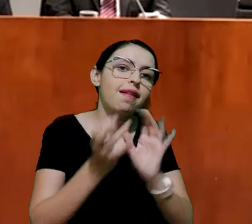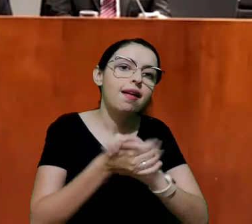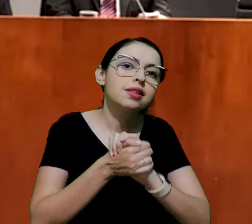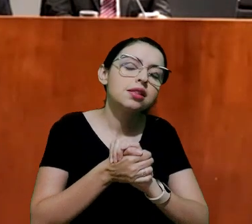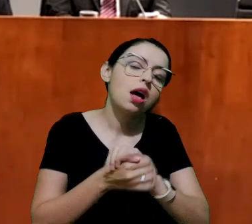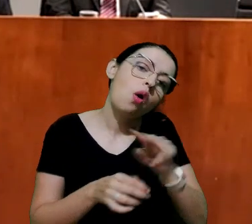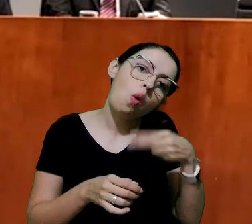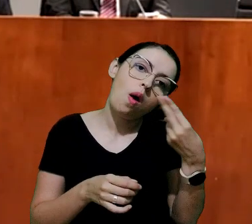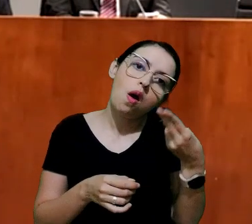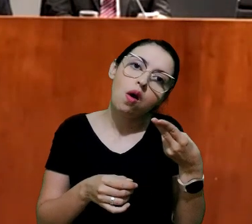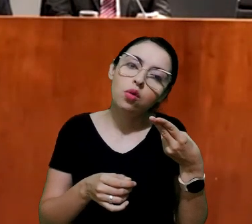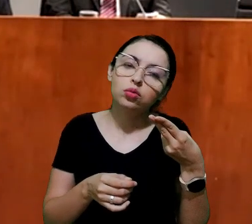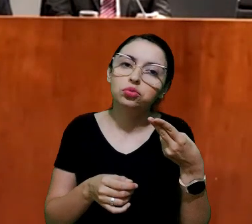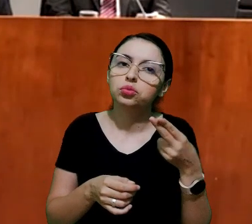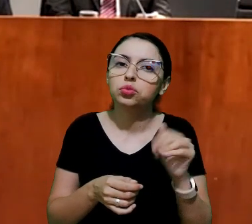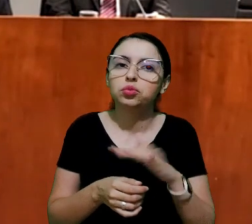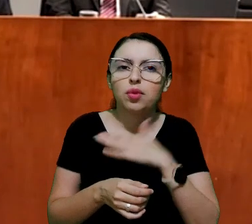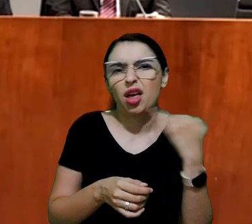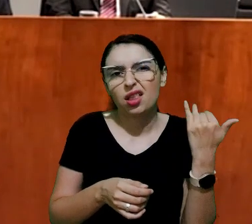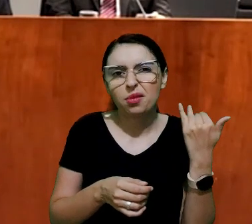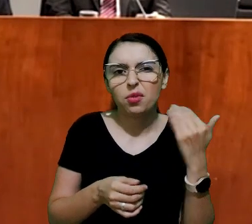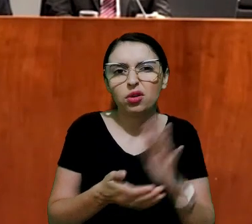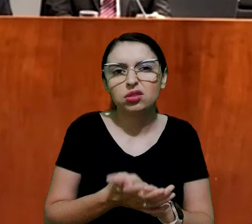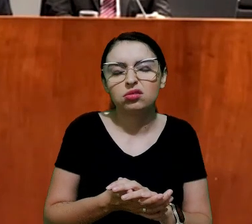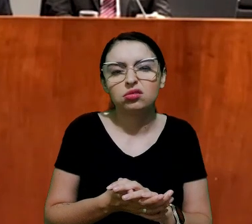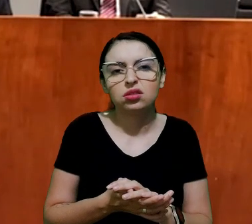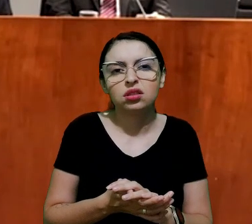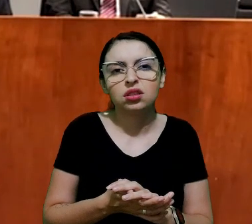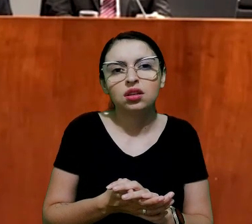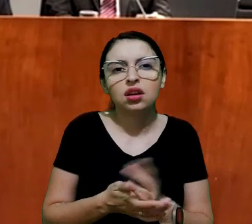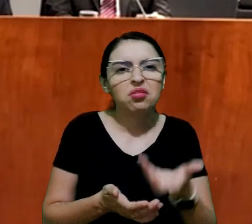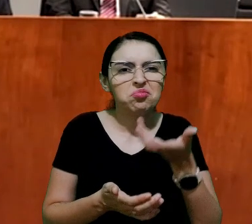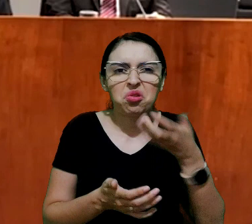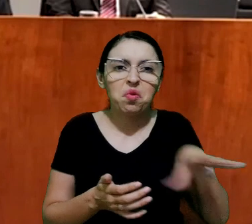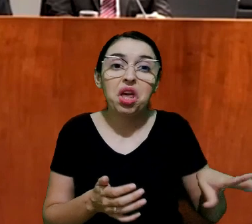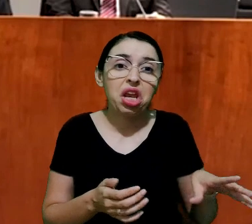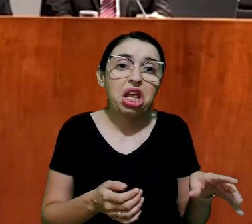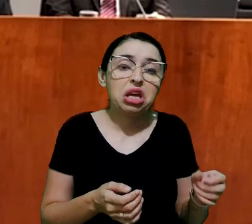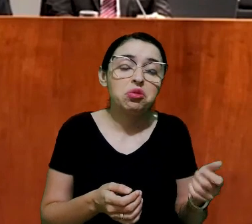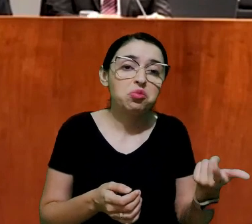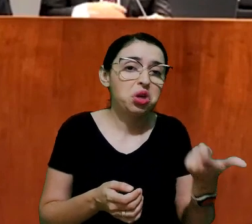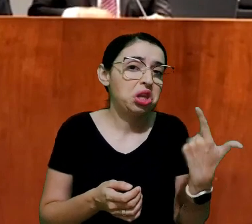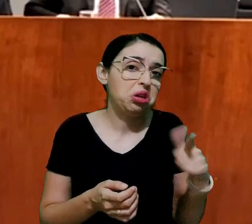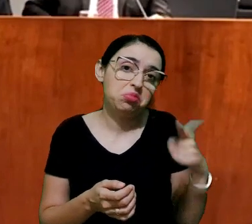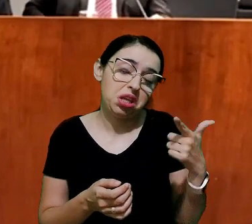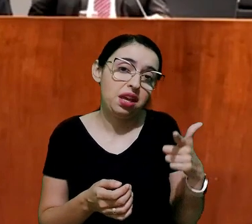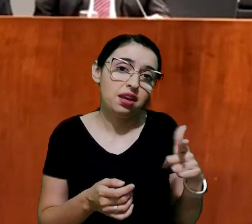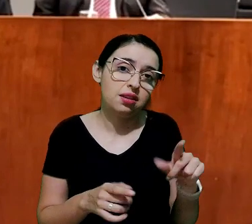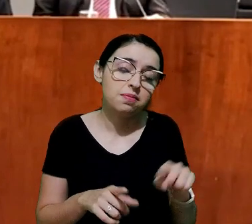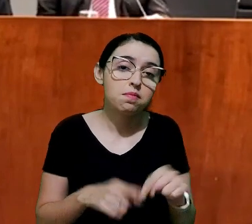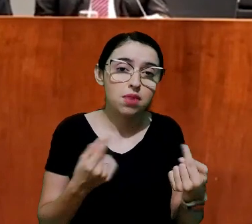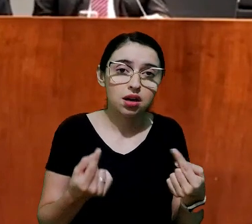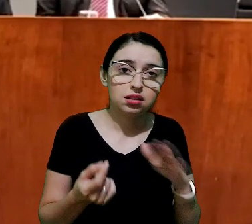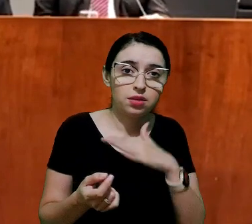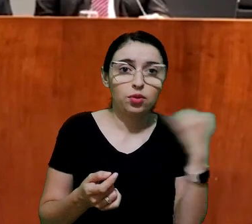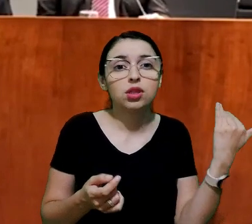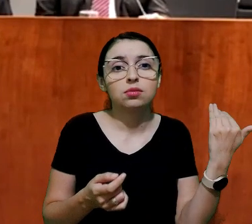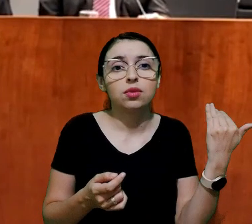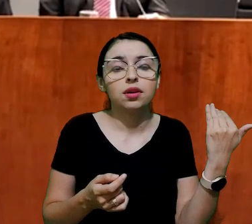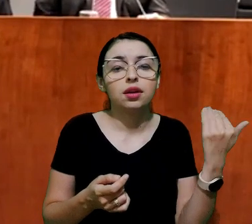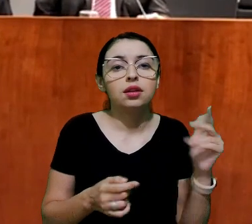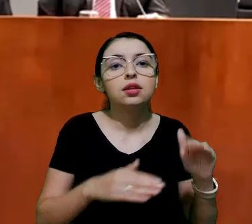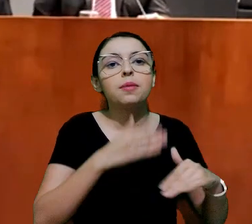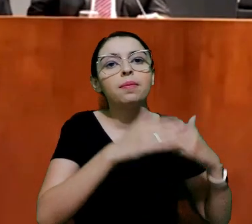num pacto antinupcial, ou seja, renunciar àquilo que não se tem, na minha opinião, né, porque só se tem com o evento morte condicional, a morte que